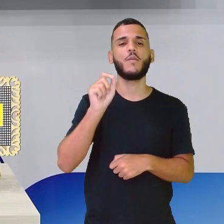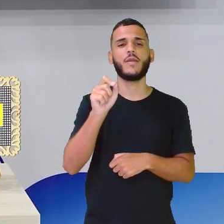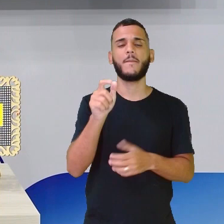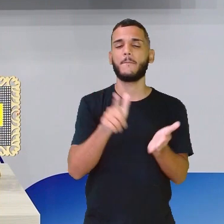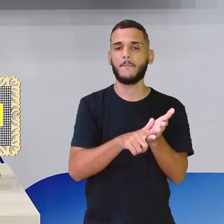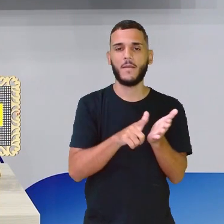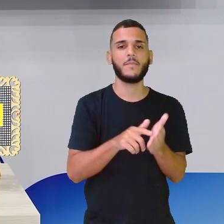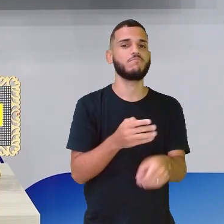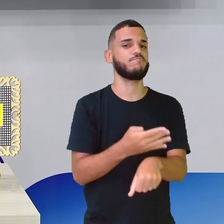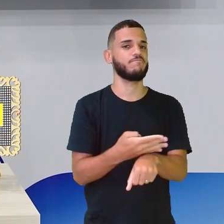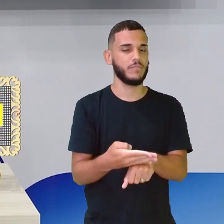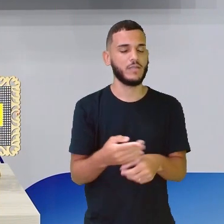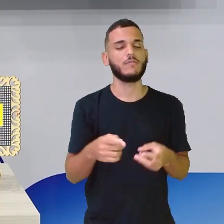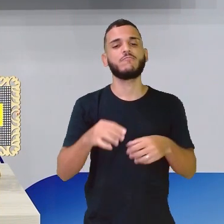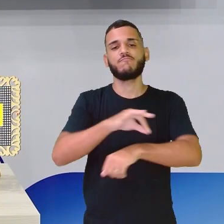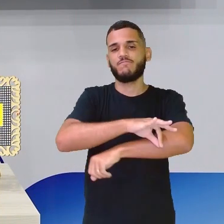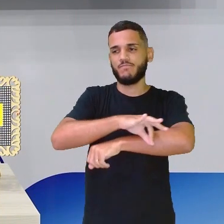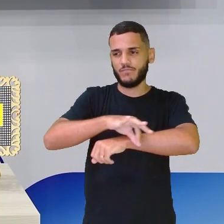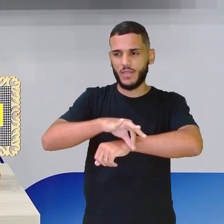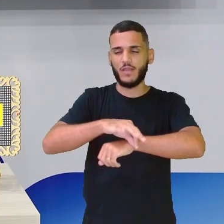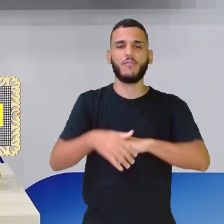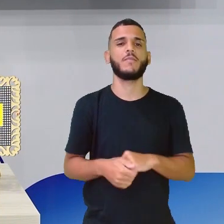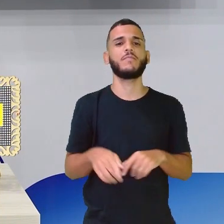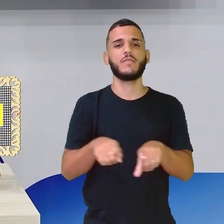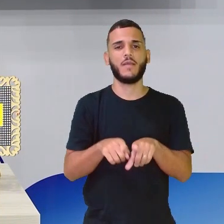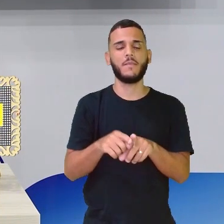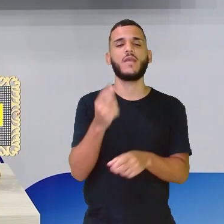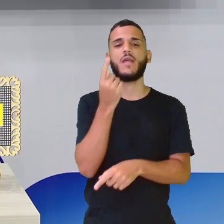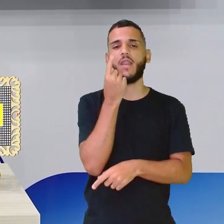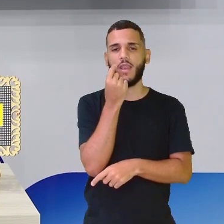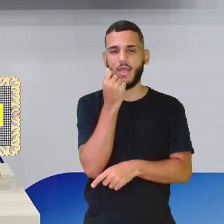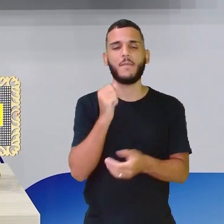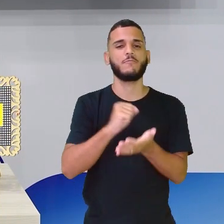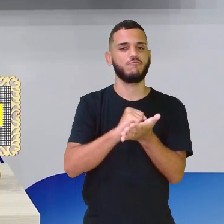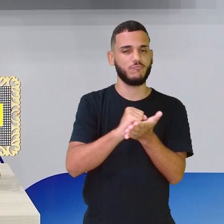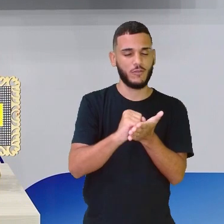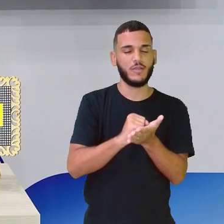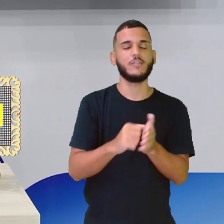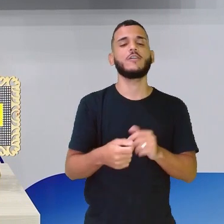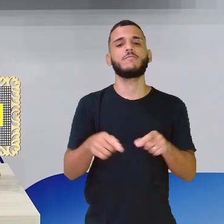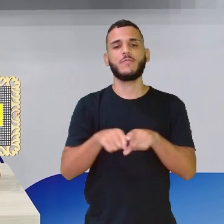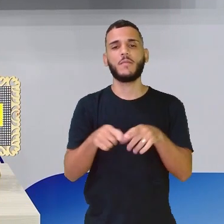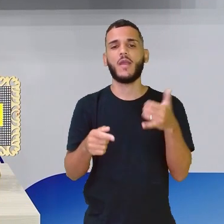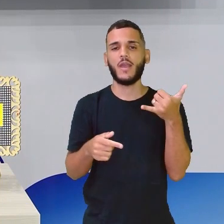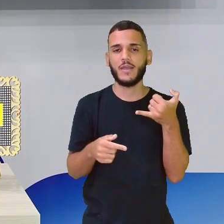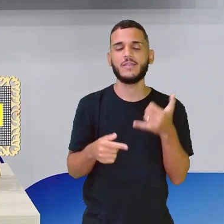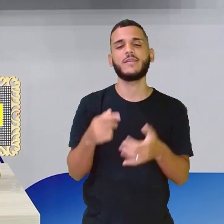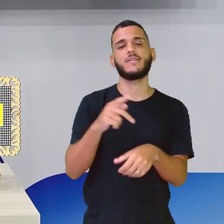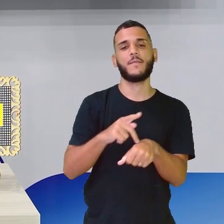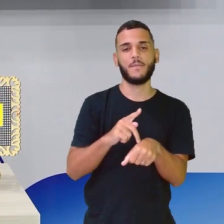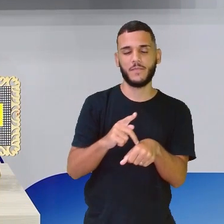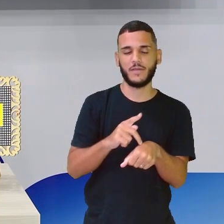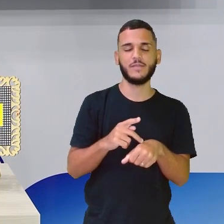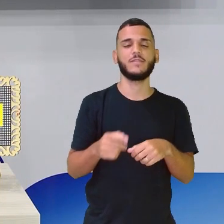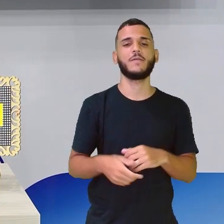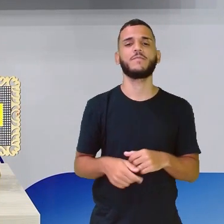esse, régua, um lápis com borracha, uma canetinha preta para fazer os contornos